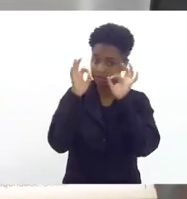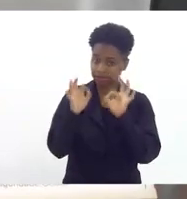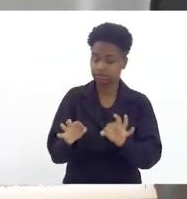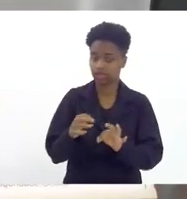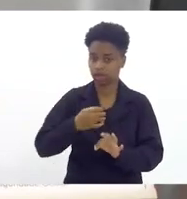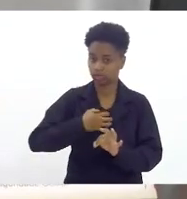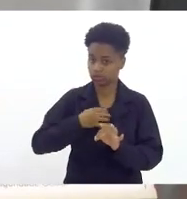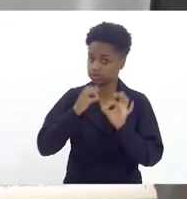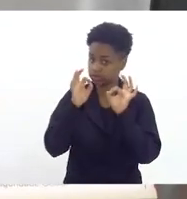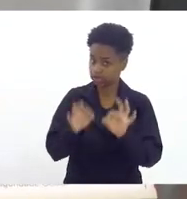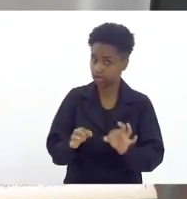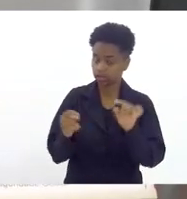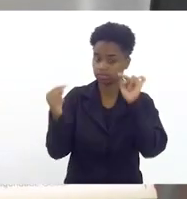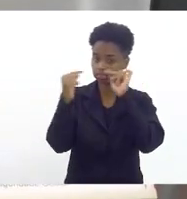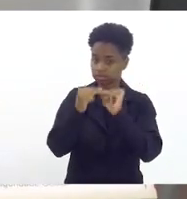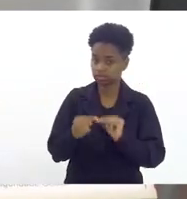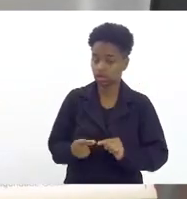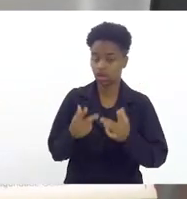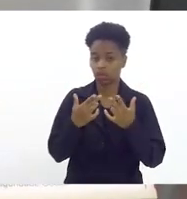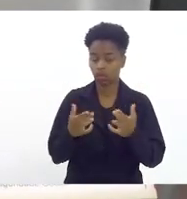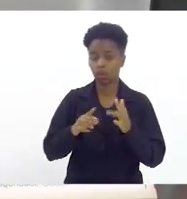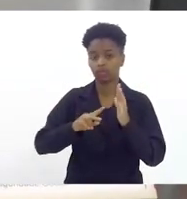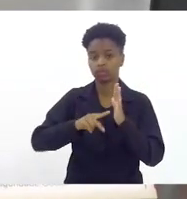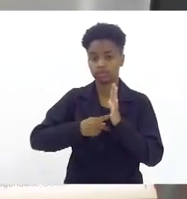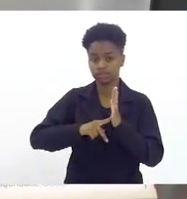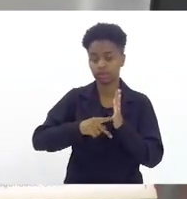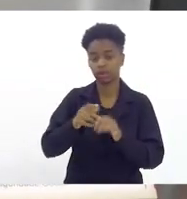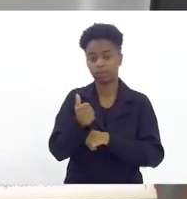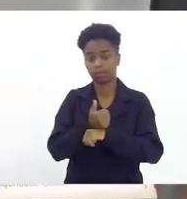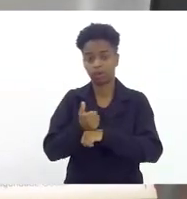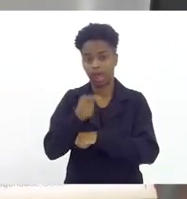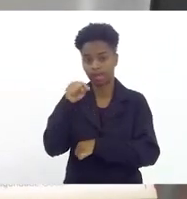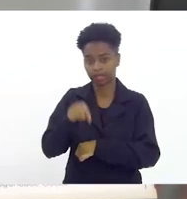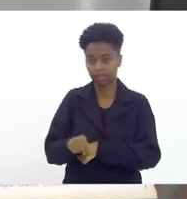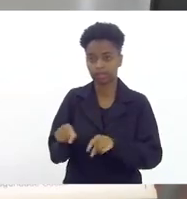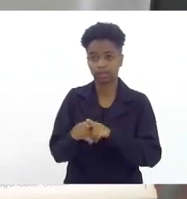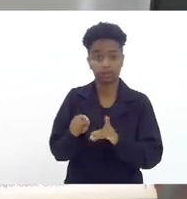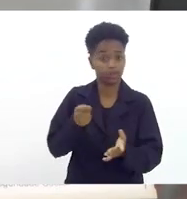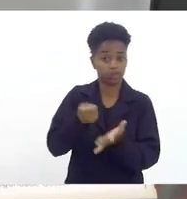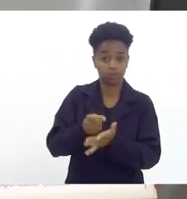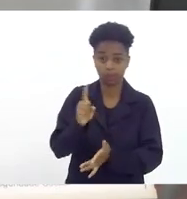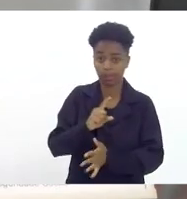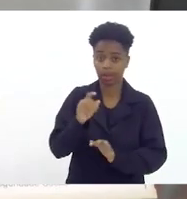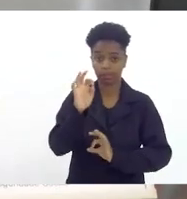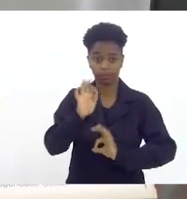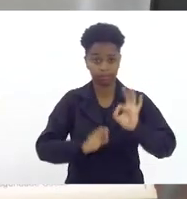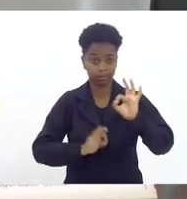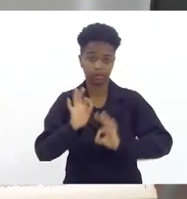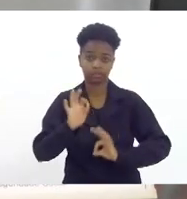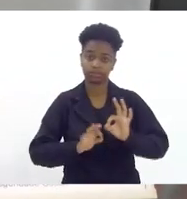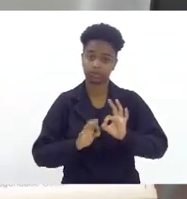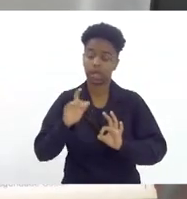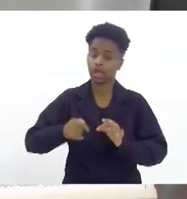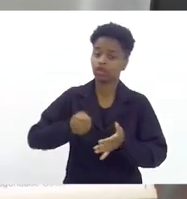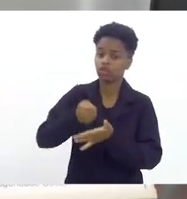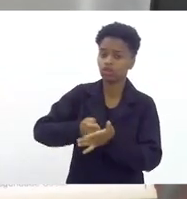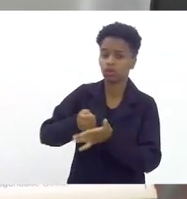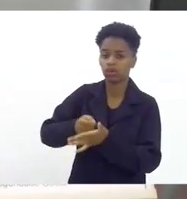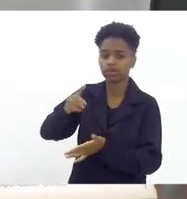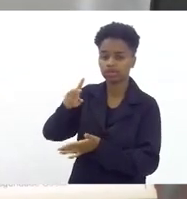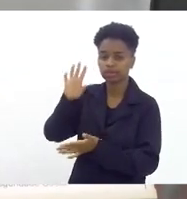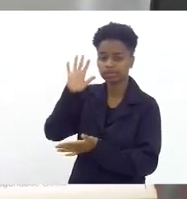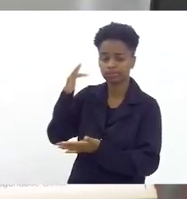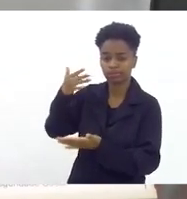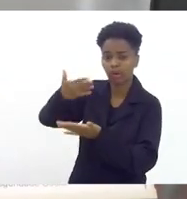nos termos apresentados pelo Sindicato dos Profissionais aqui a não remuneração do planejamento que é uma luta histórica dos